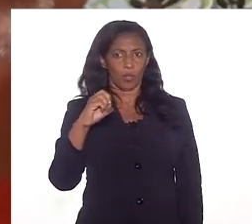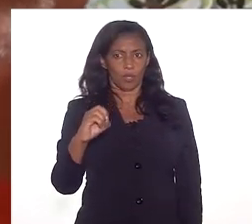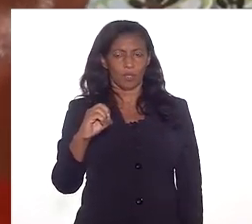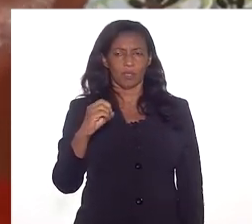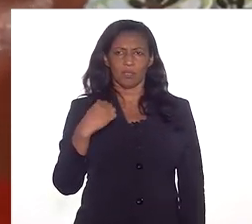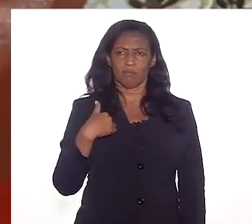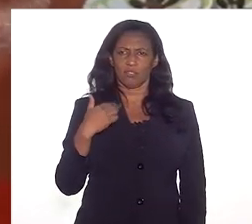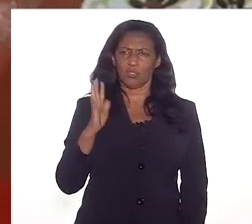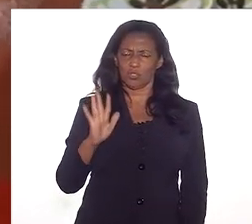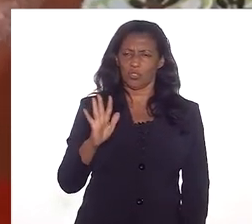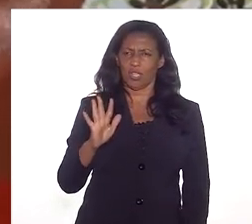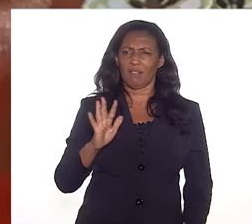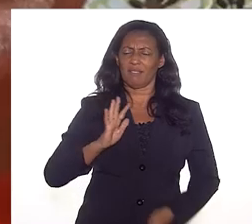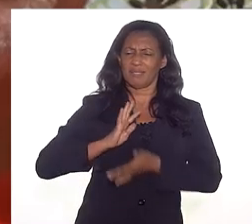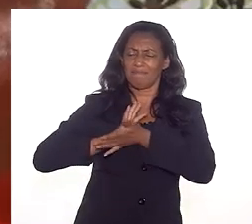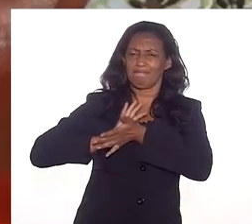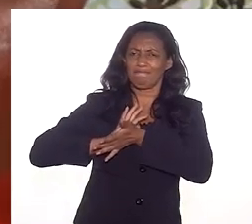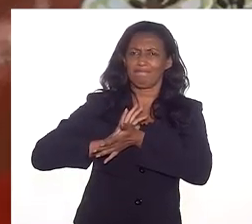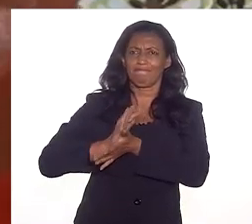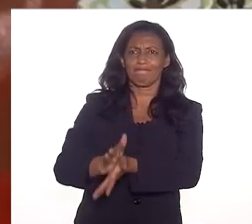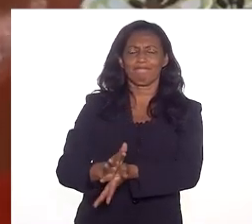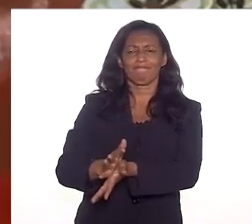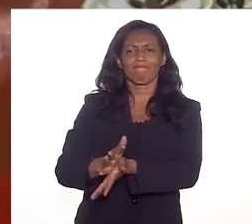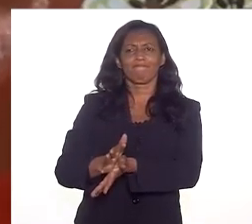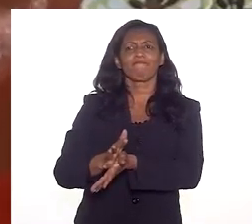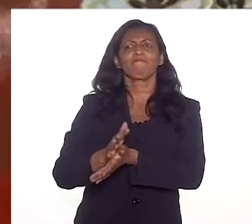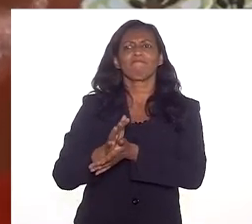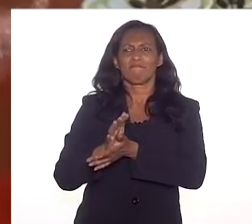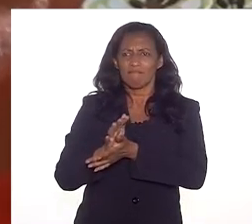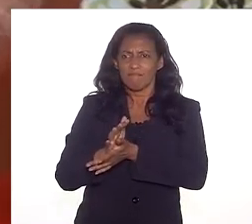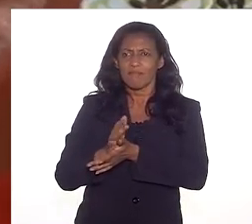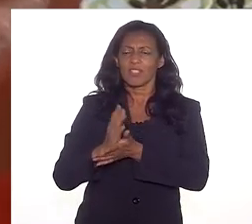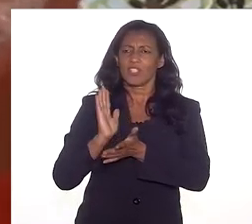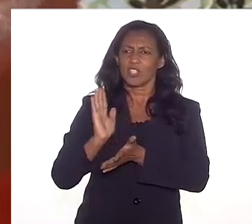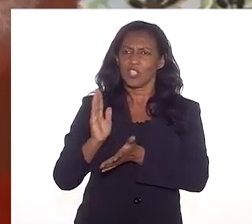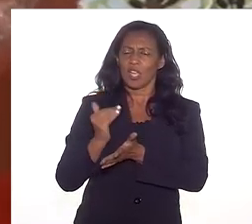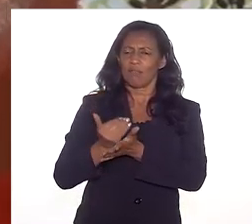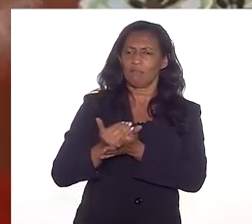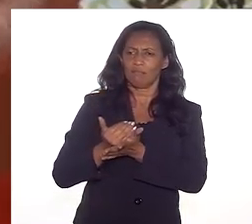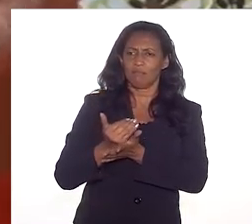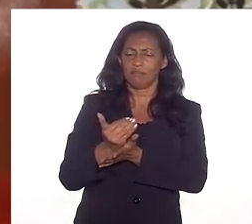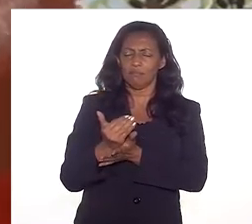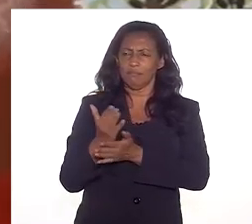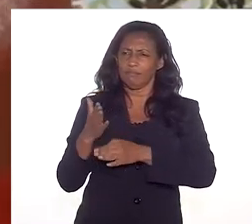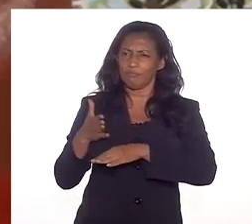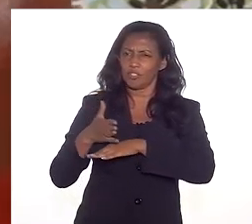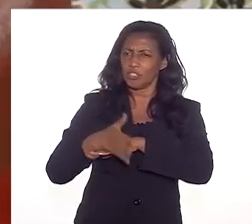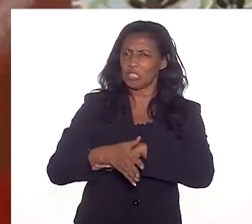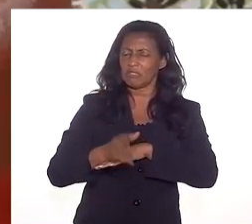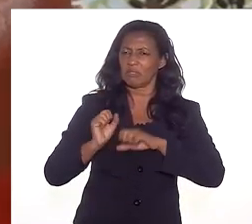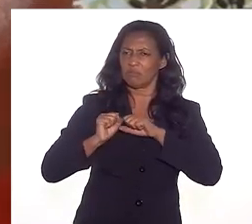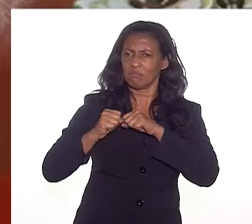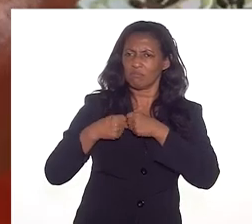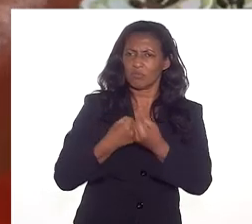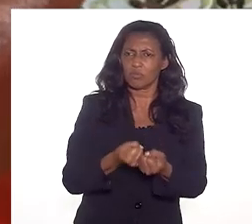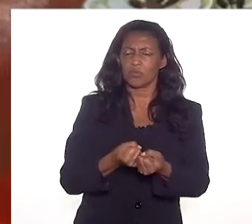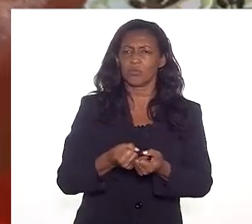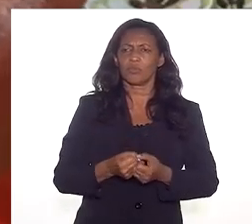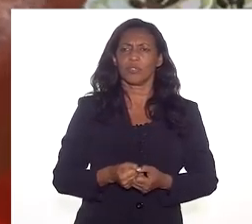1980, essa questão racial ela vem, que a gente entra de cabeça,